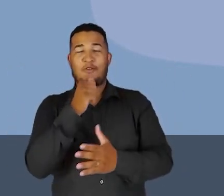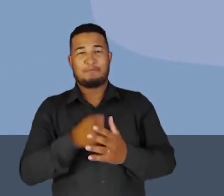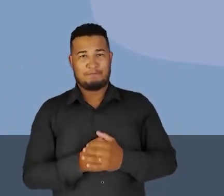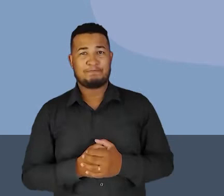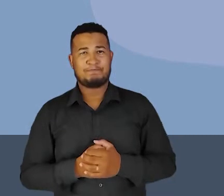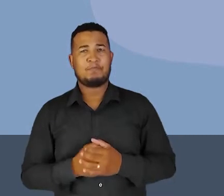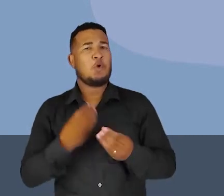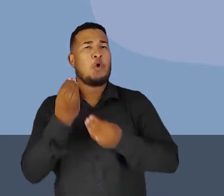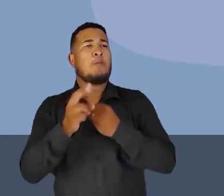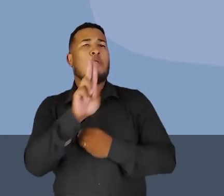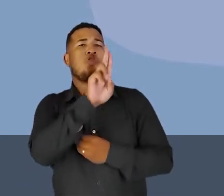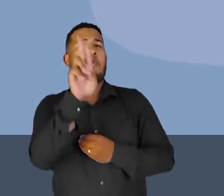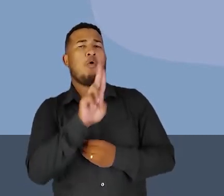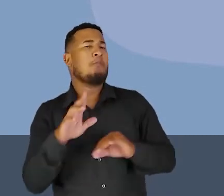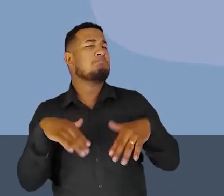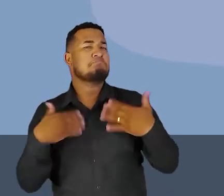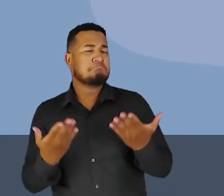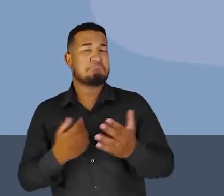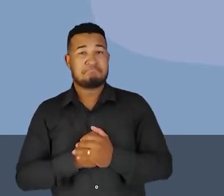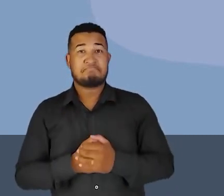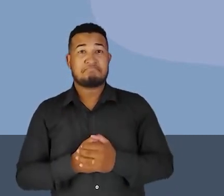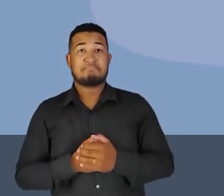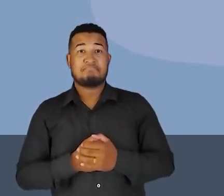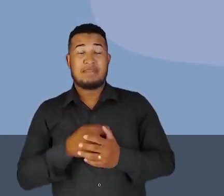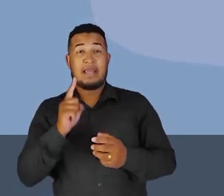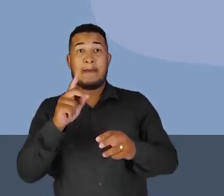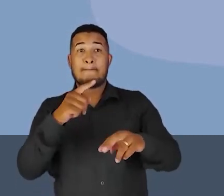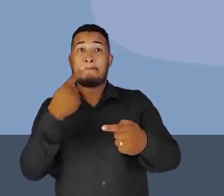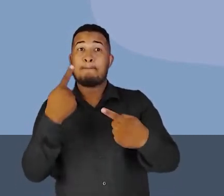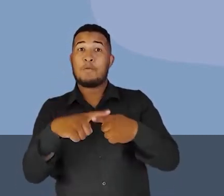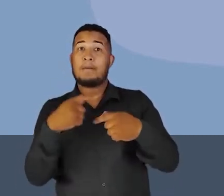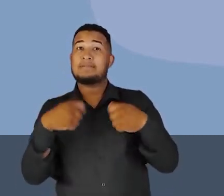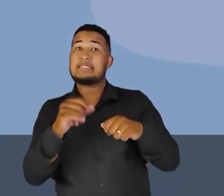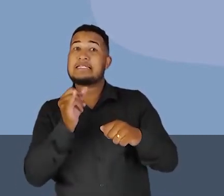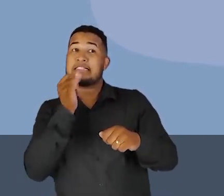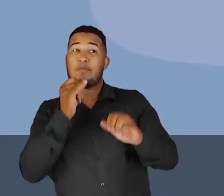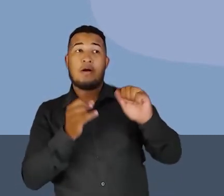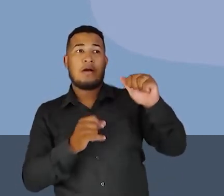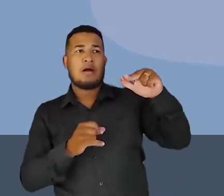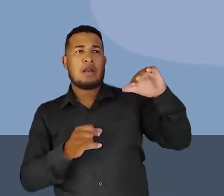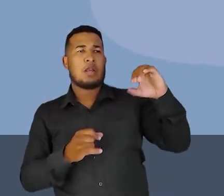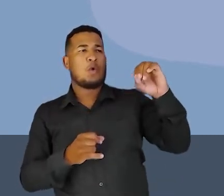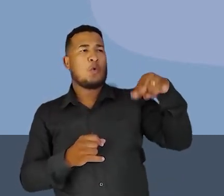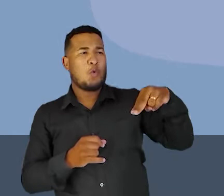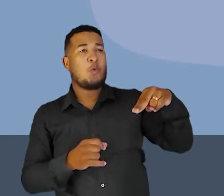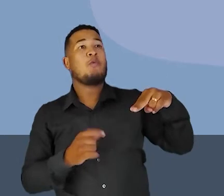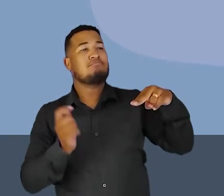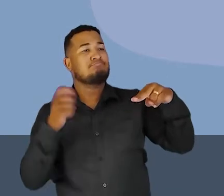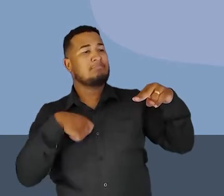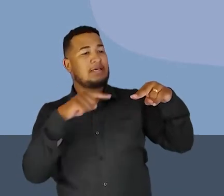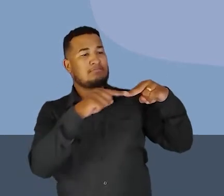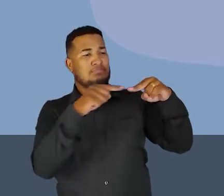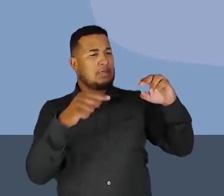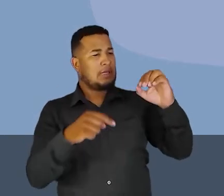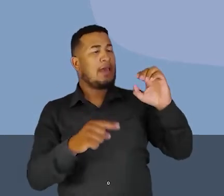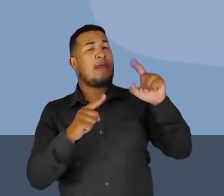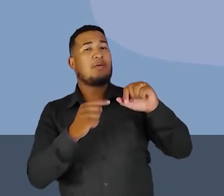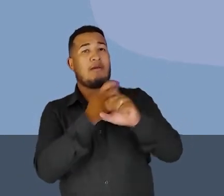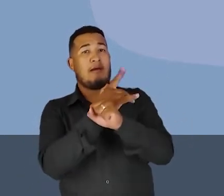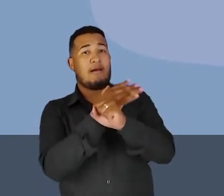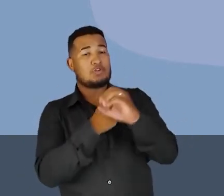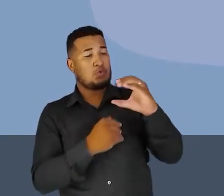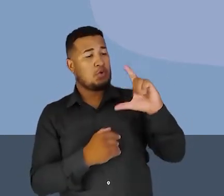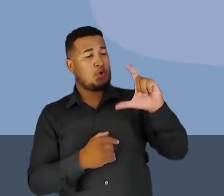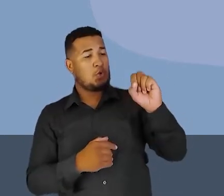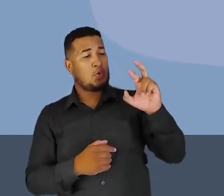como é que vai ser o nome? O nome do sal vai ser derivado de quem? Do ânion, que vem do ácido, que é o ácido clorídrico. Então, de acordo com